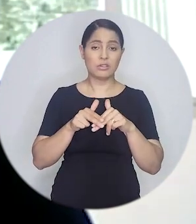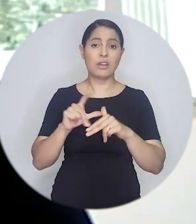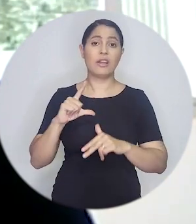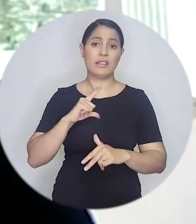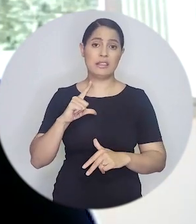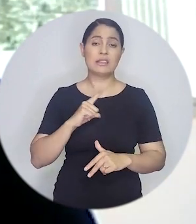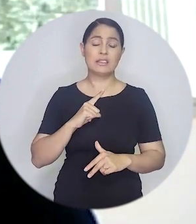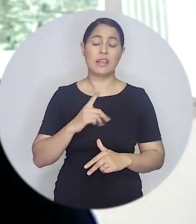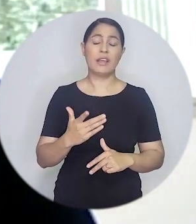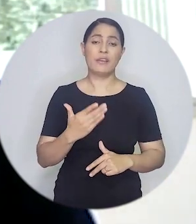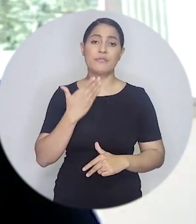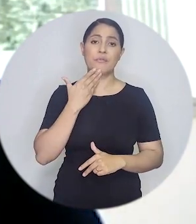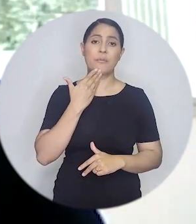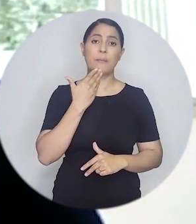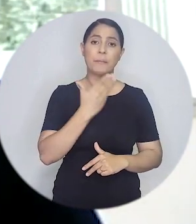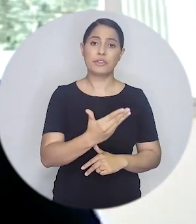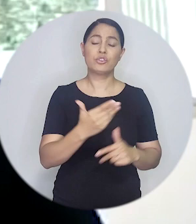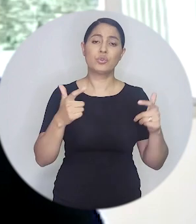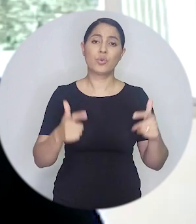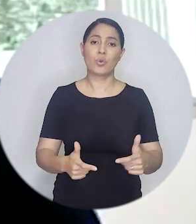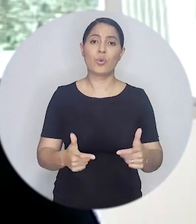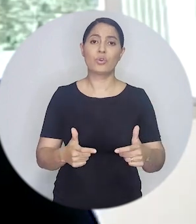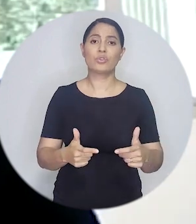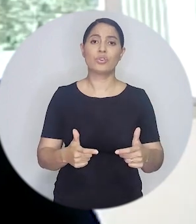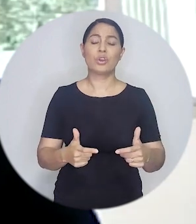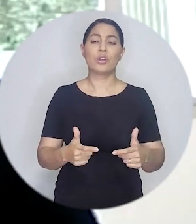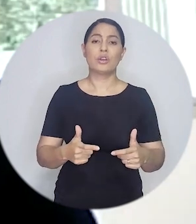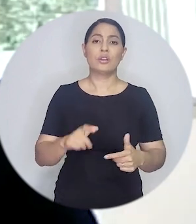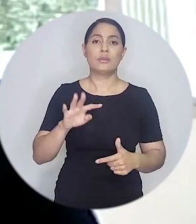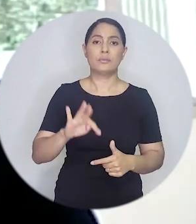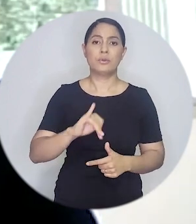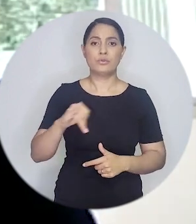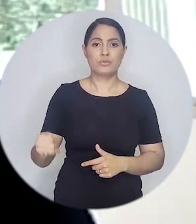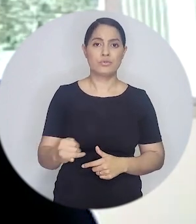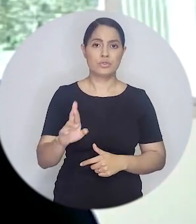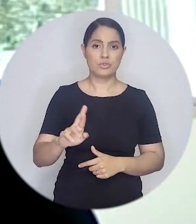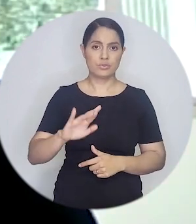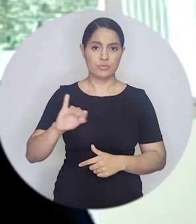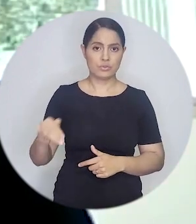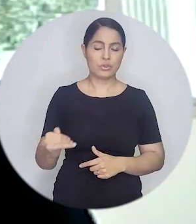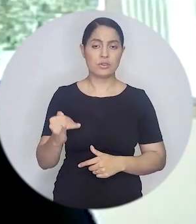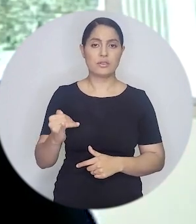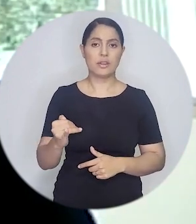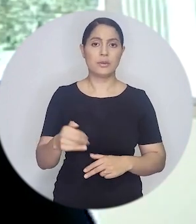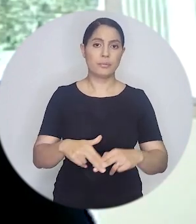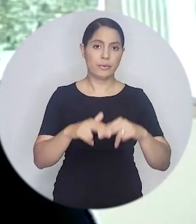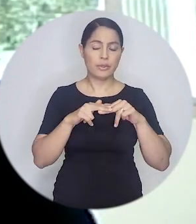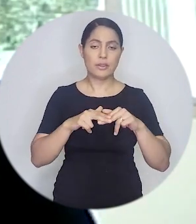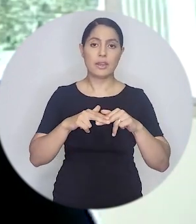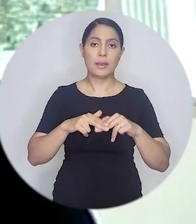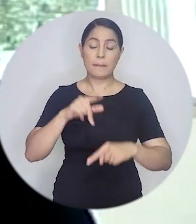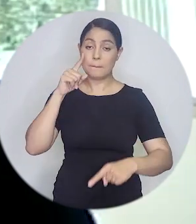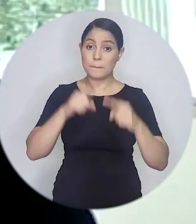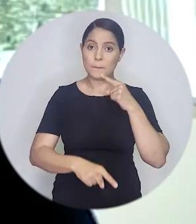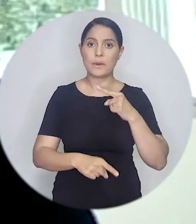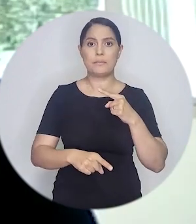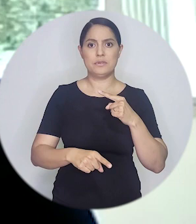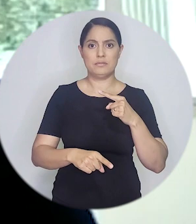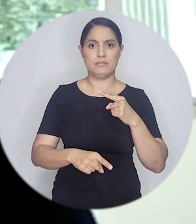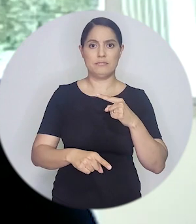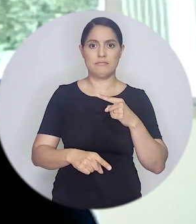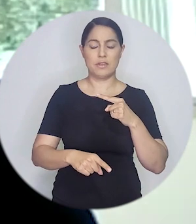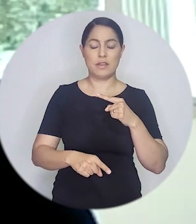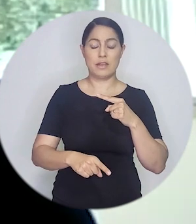magistrada. Em razão disso, houve uma representação no Tribunal de Justiça do Rio de Janeiro